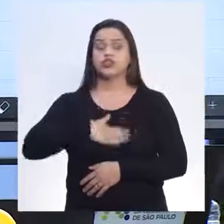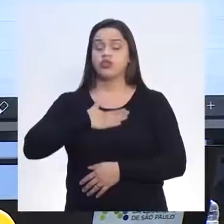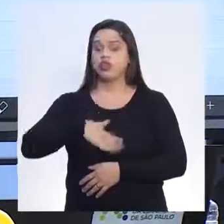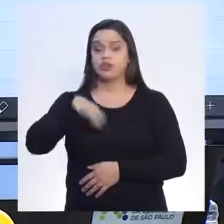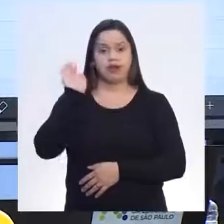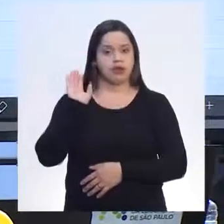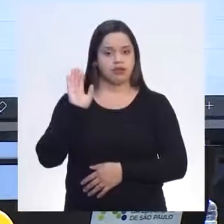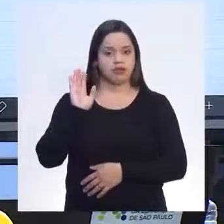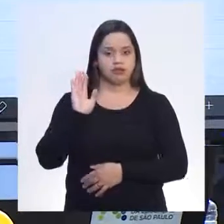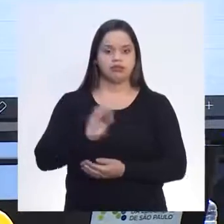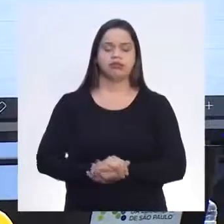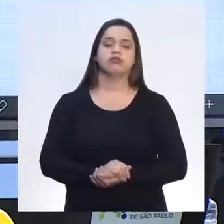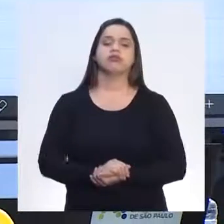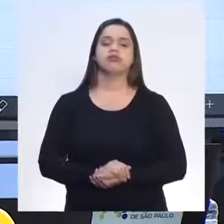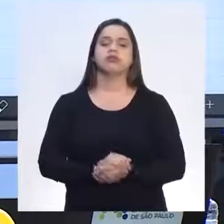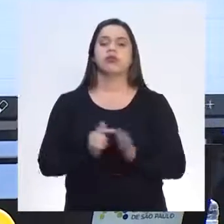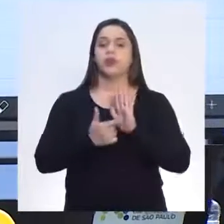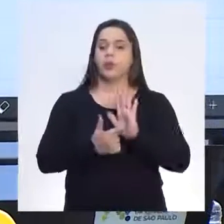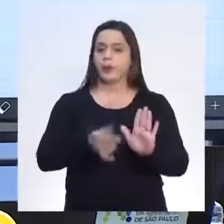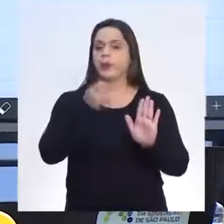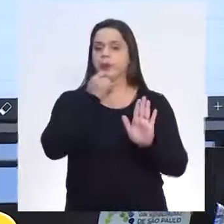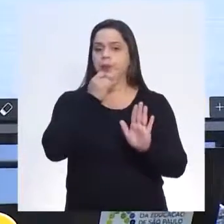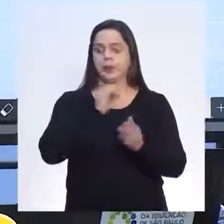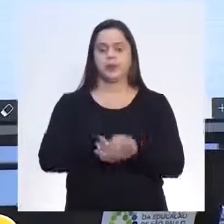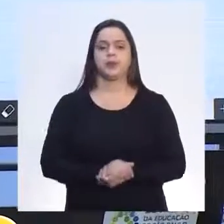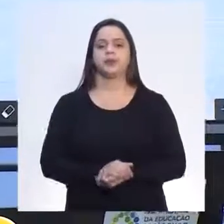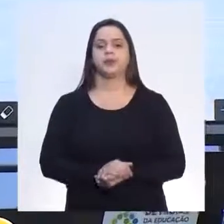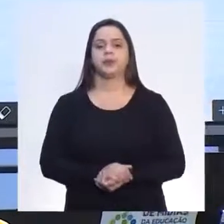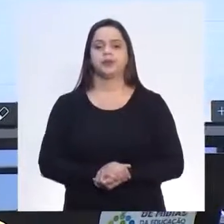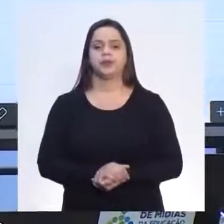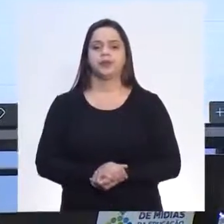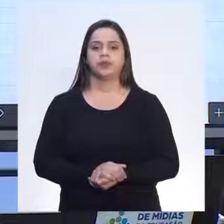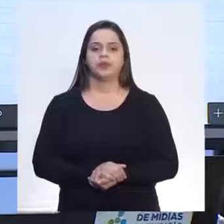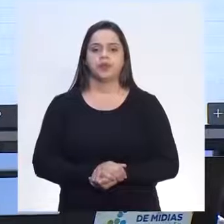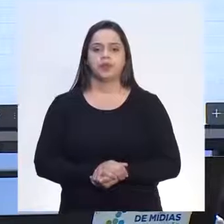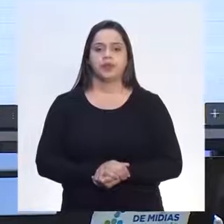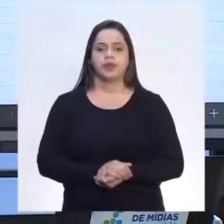mais fácil. O modelo que eu vou apresentar é a seguinte. Então, tá assim, ó.